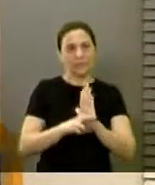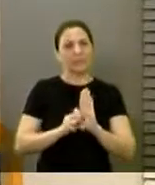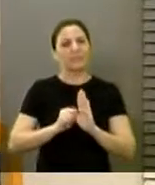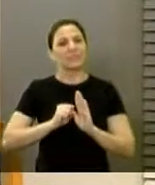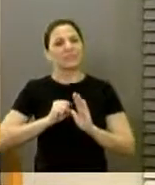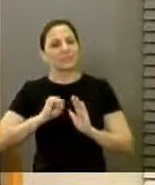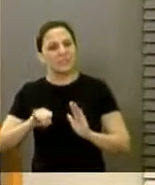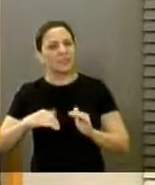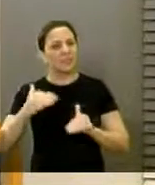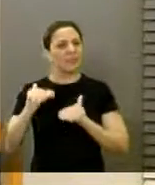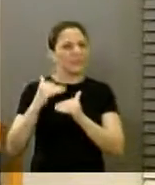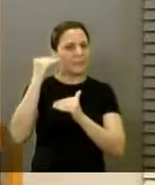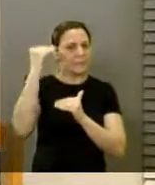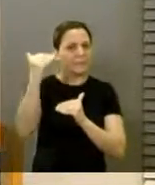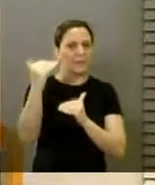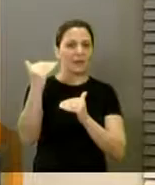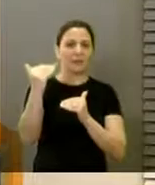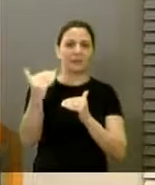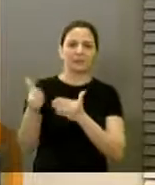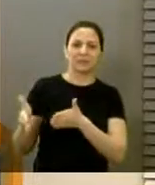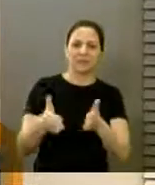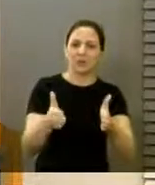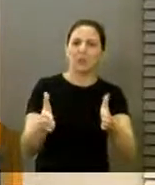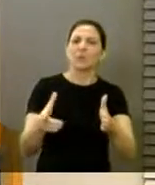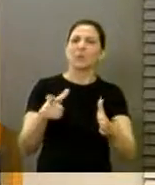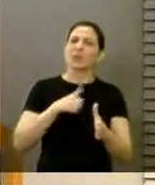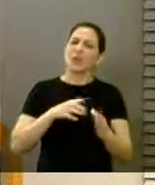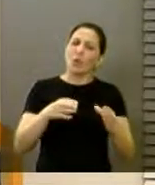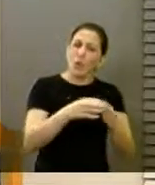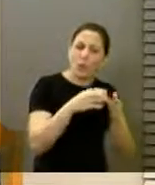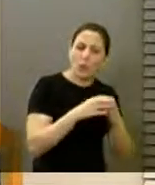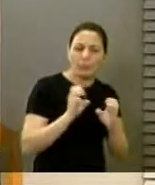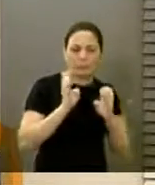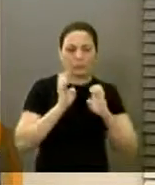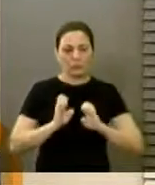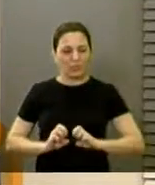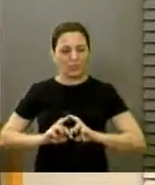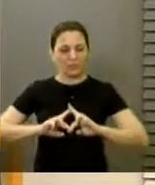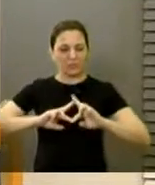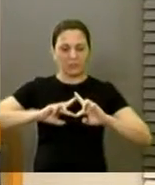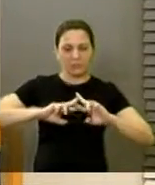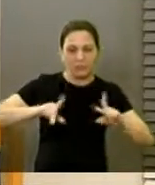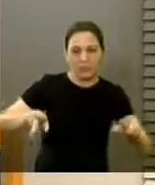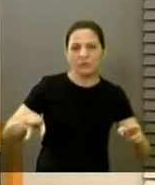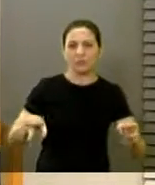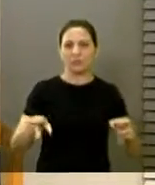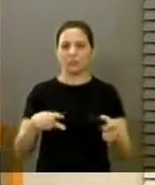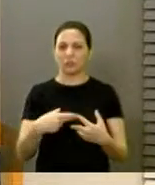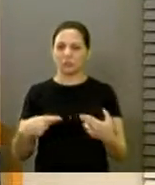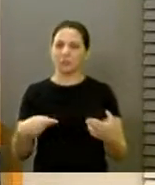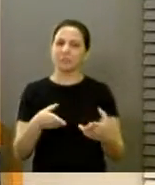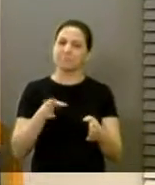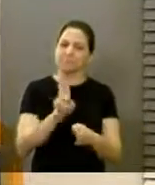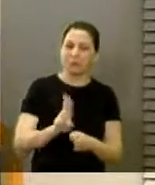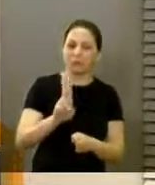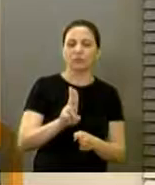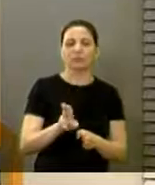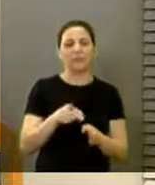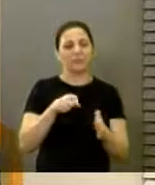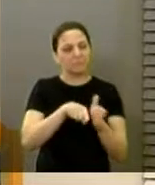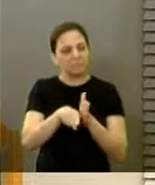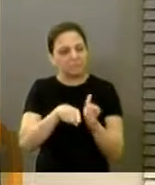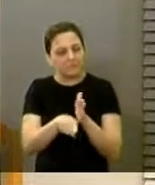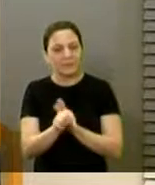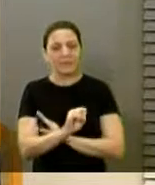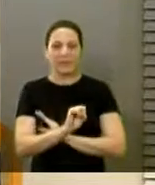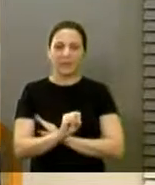teve ofensa aí tem outro caminho tem comissão de ética tem outras coisas para se utilizar aqui pra fazer agora o